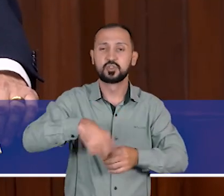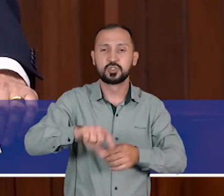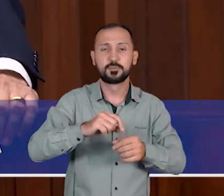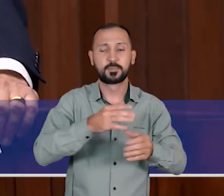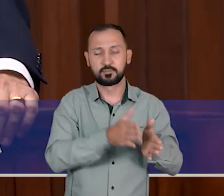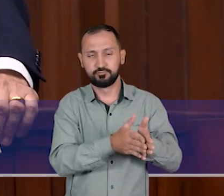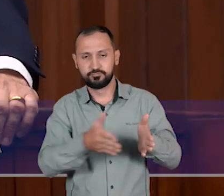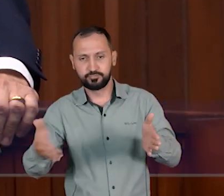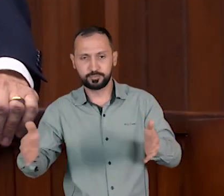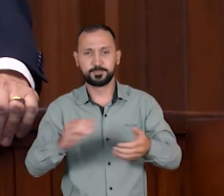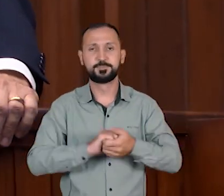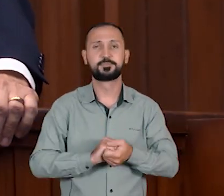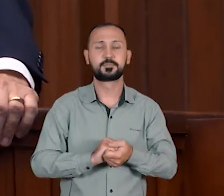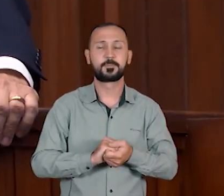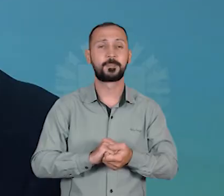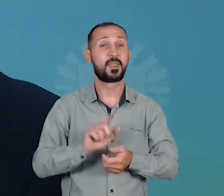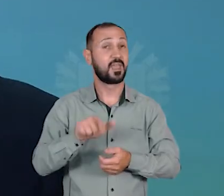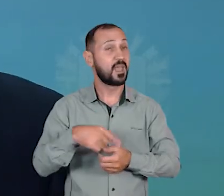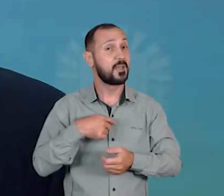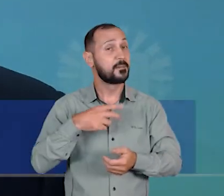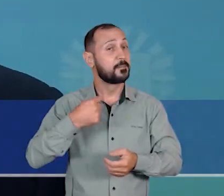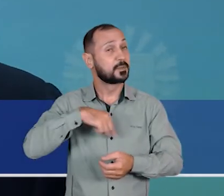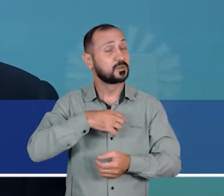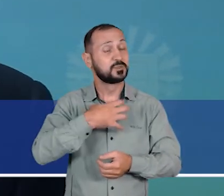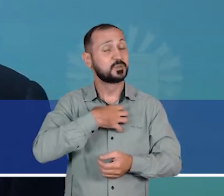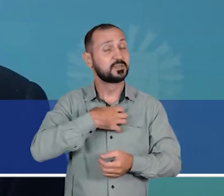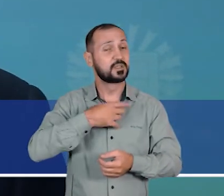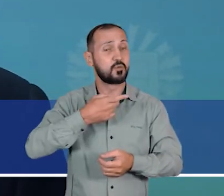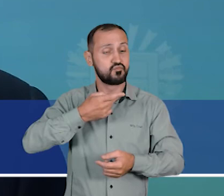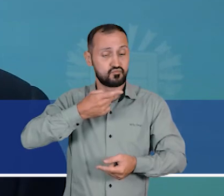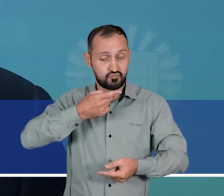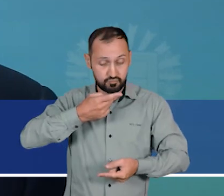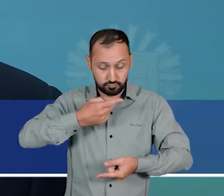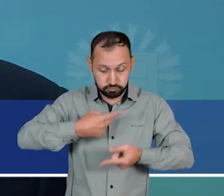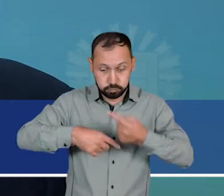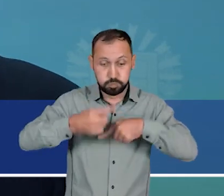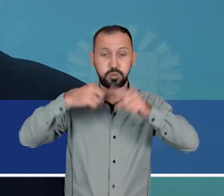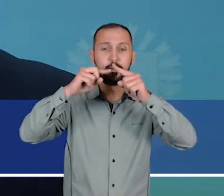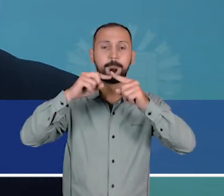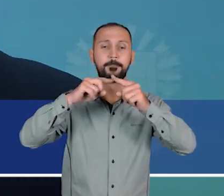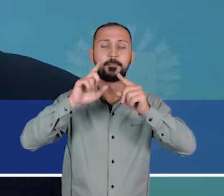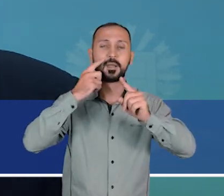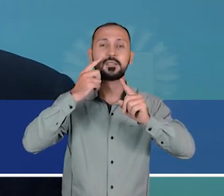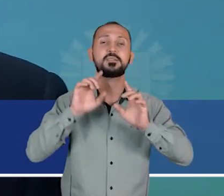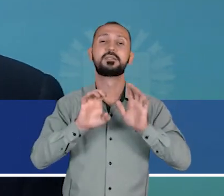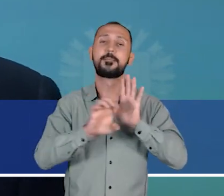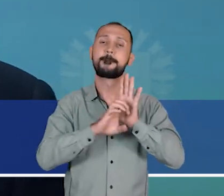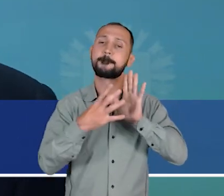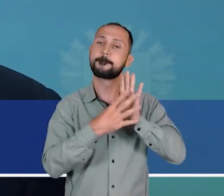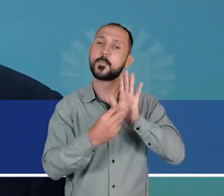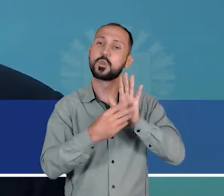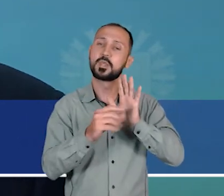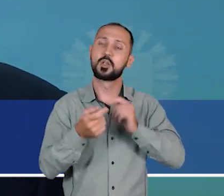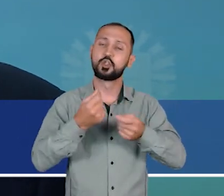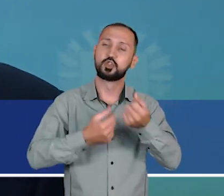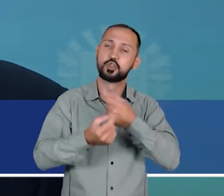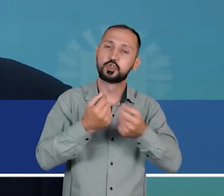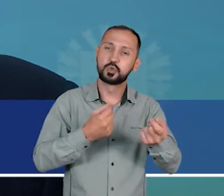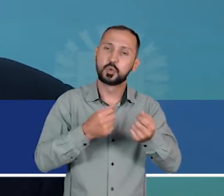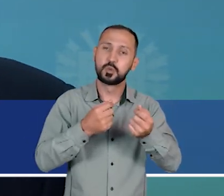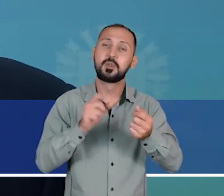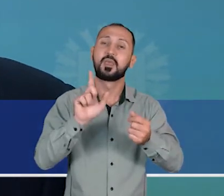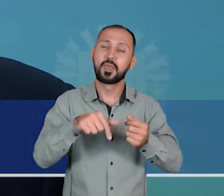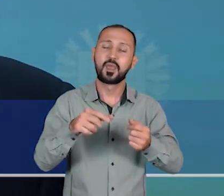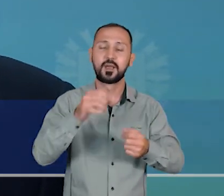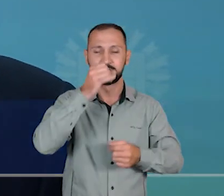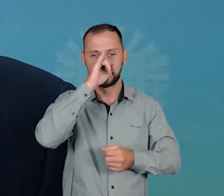para o restante da legislatura. Esse é um grande avanço para essa matriz econômica que é a suinocultura,